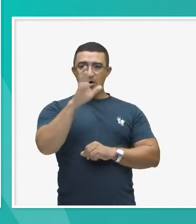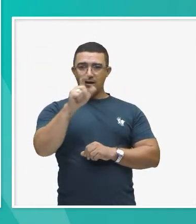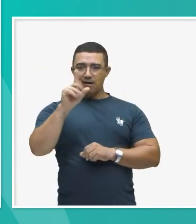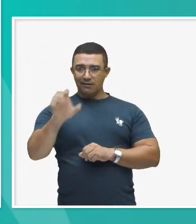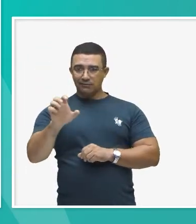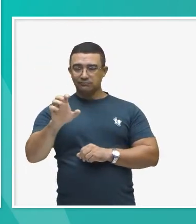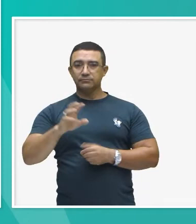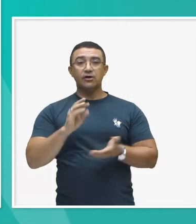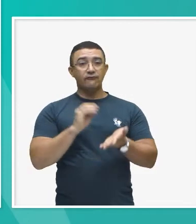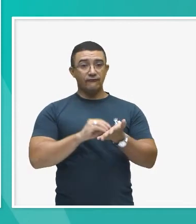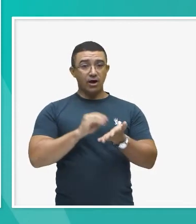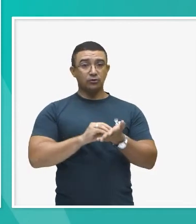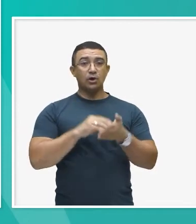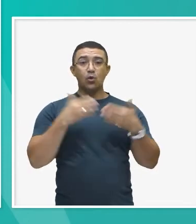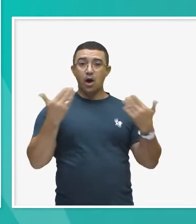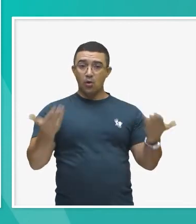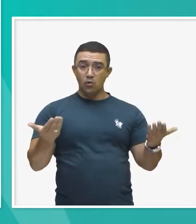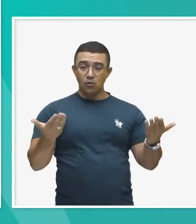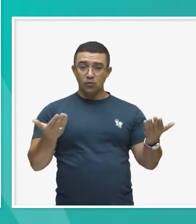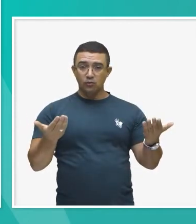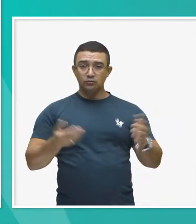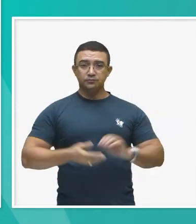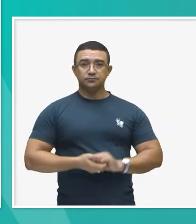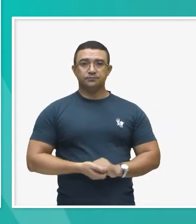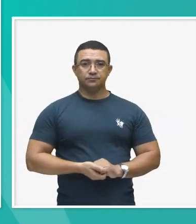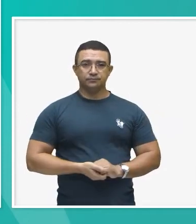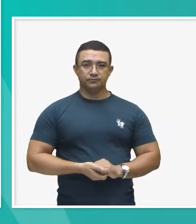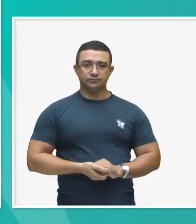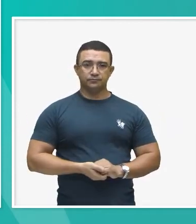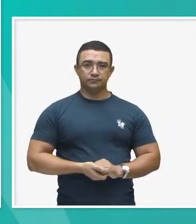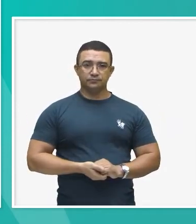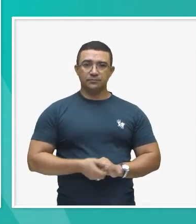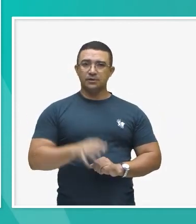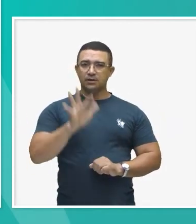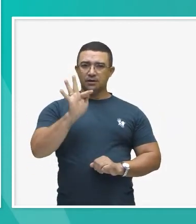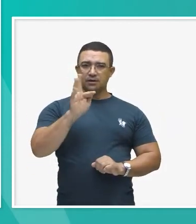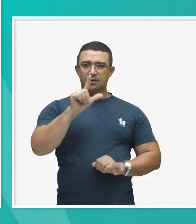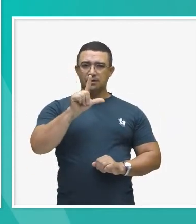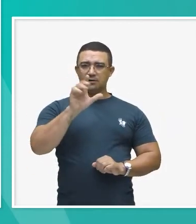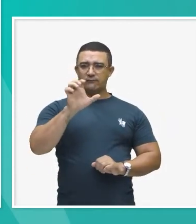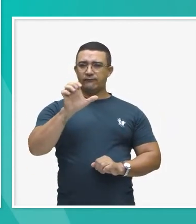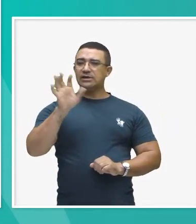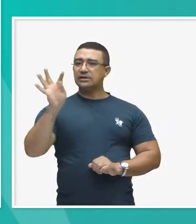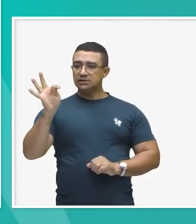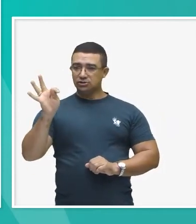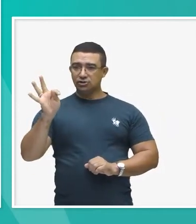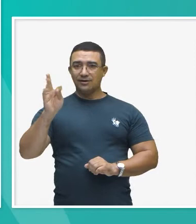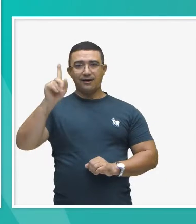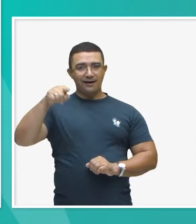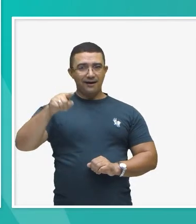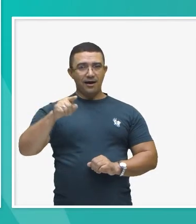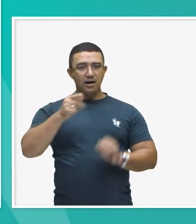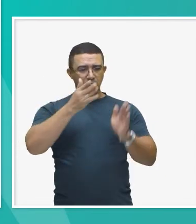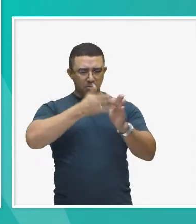fleet e conservationists. Fleet é frota e conservationists, né,